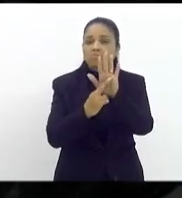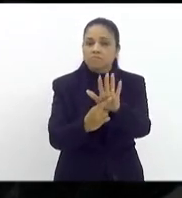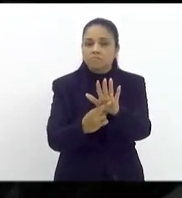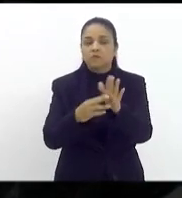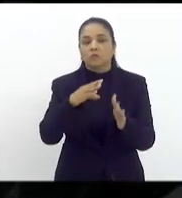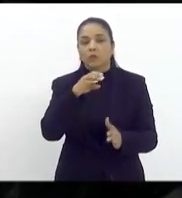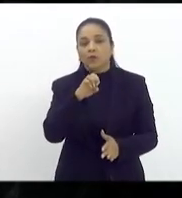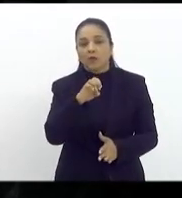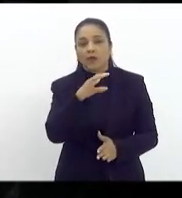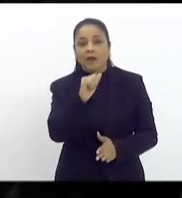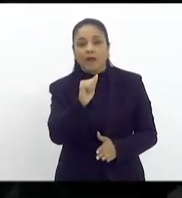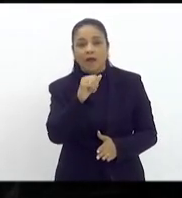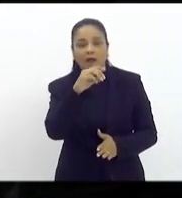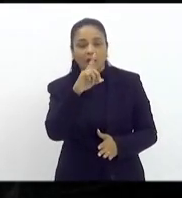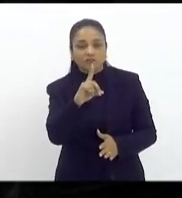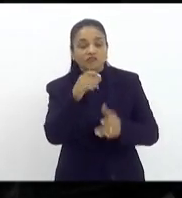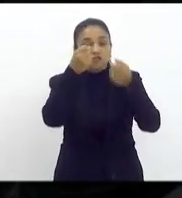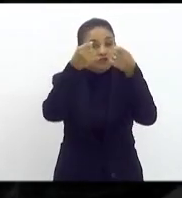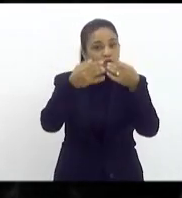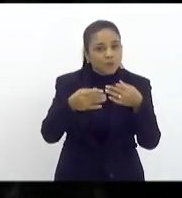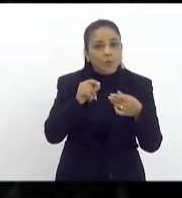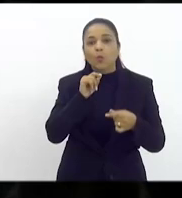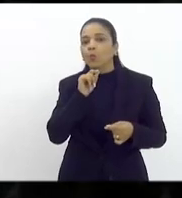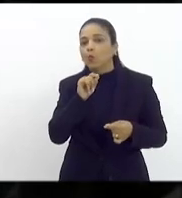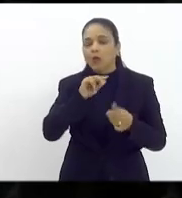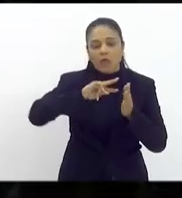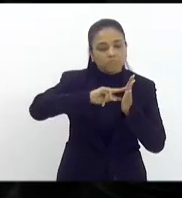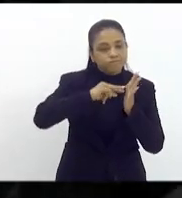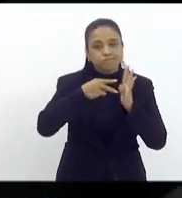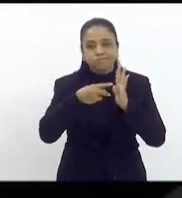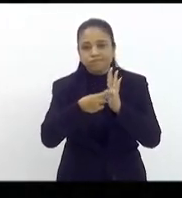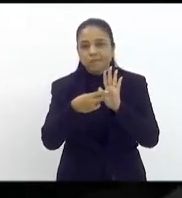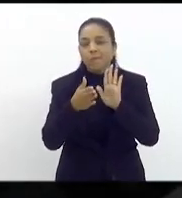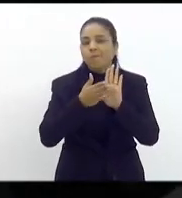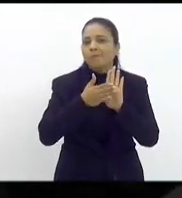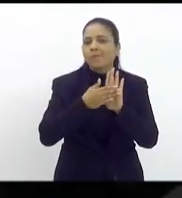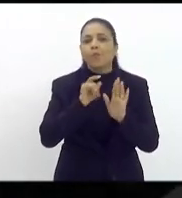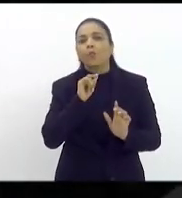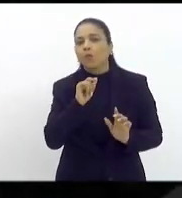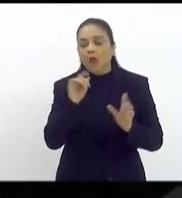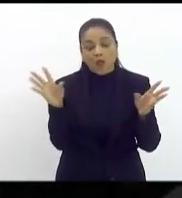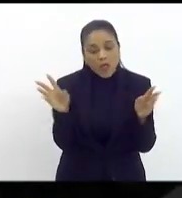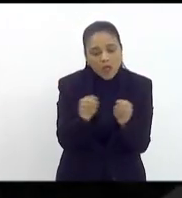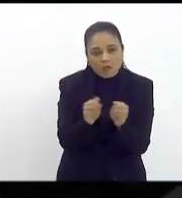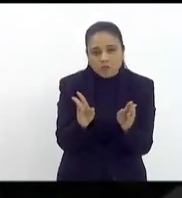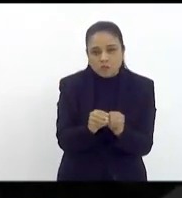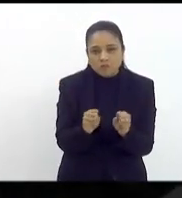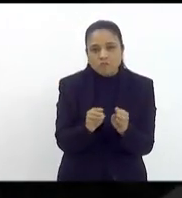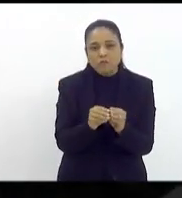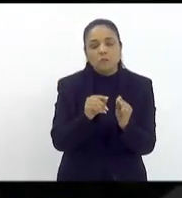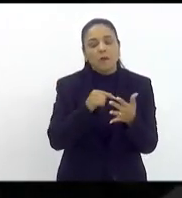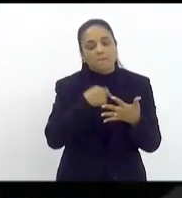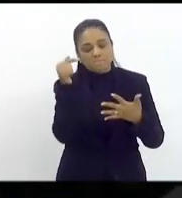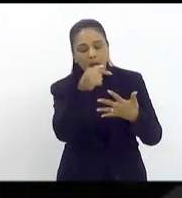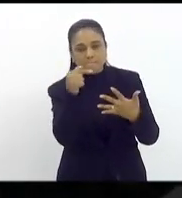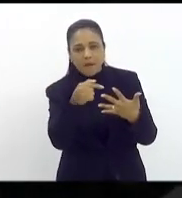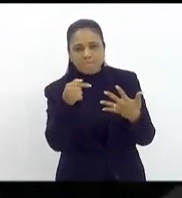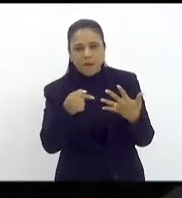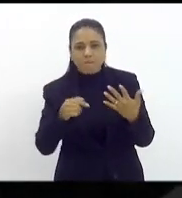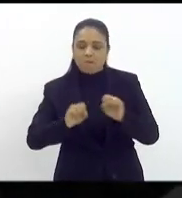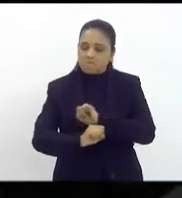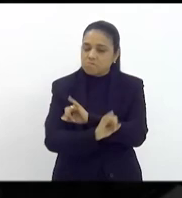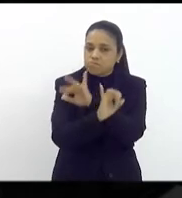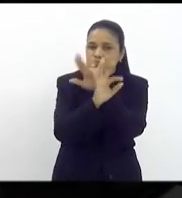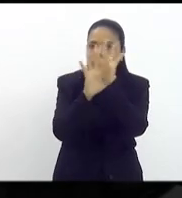gente poder... O que é o ECAD, enfim, o que se propõe, de forma bem resumida, para que os contrapontos sejam bem